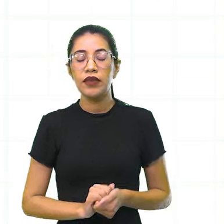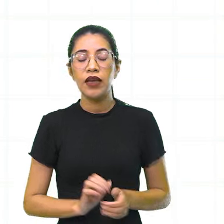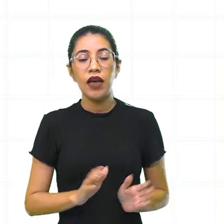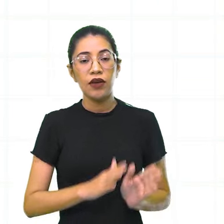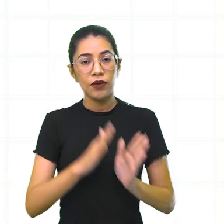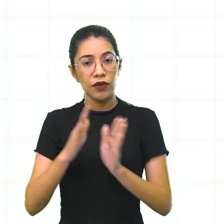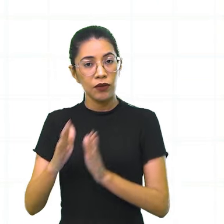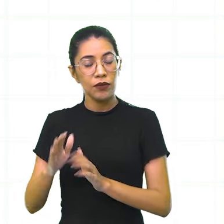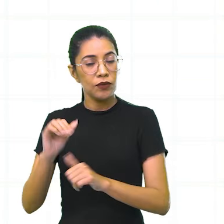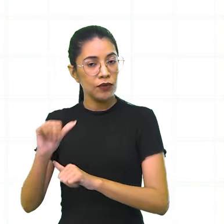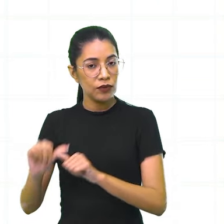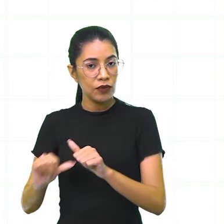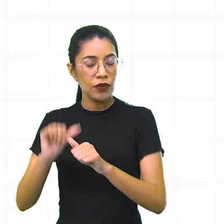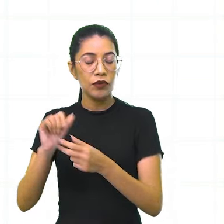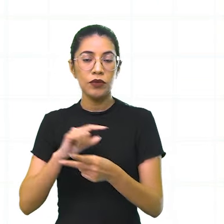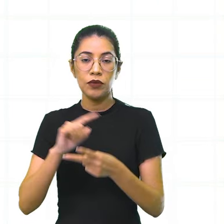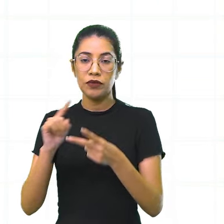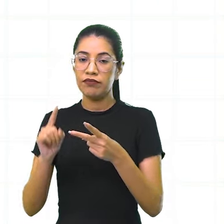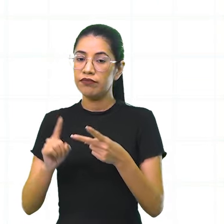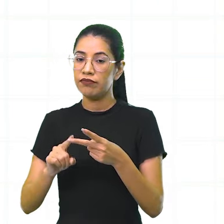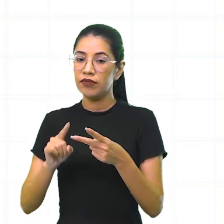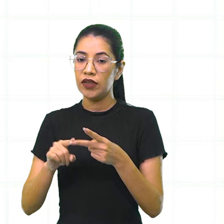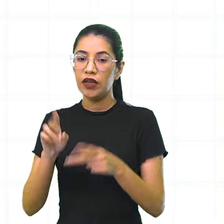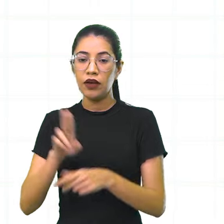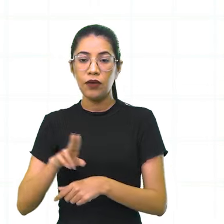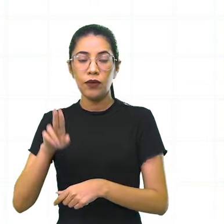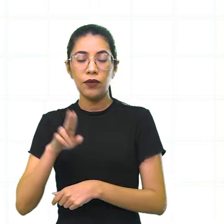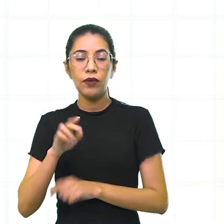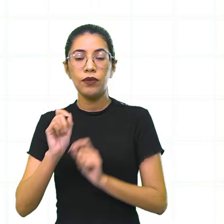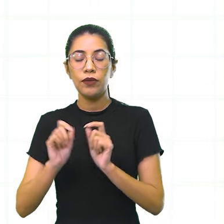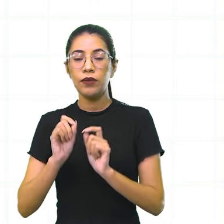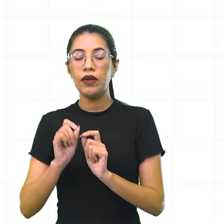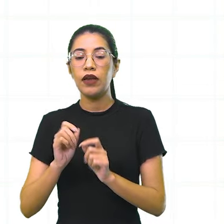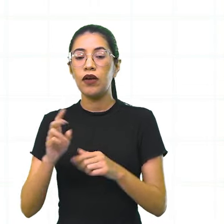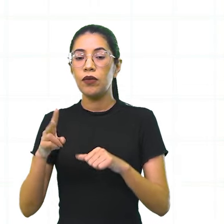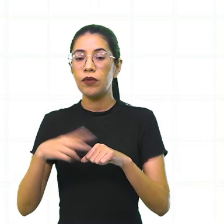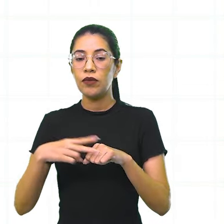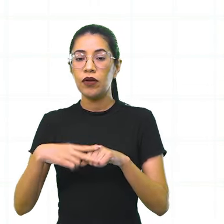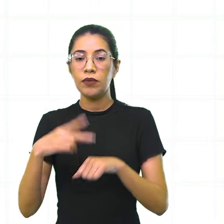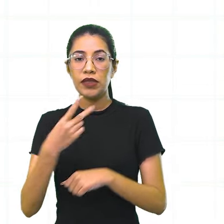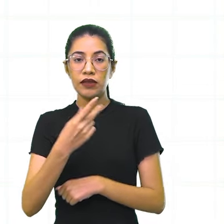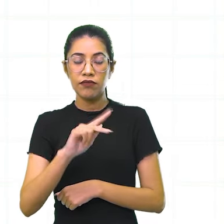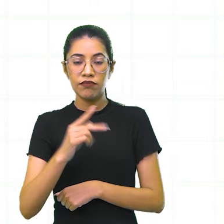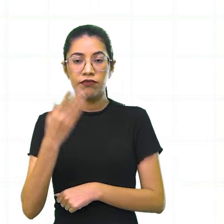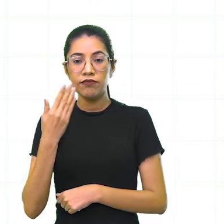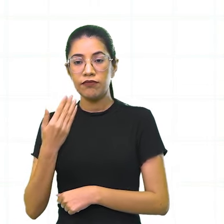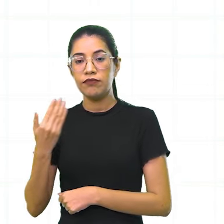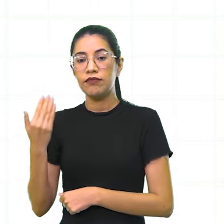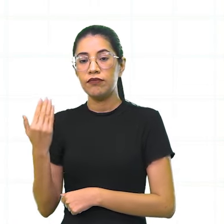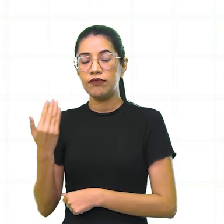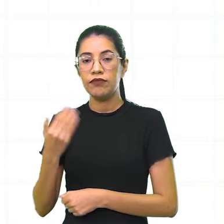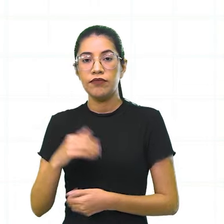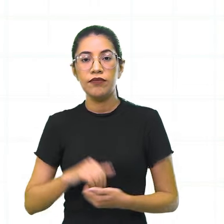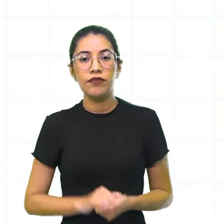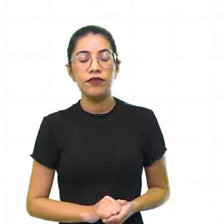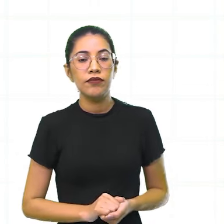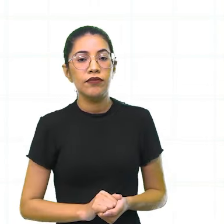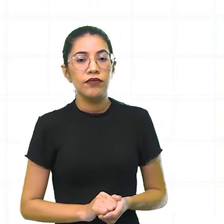aí, passando, né, para o discurso indireto, passam para seu,